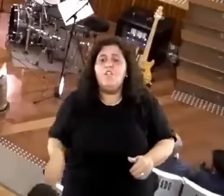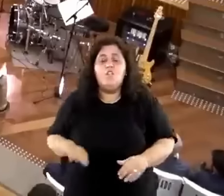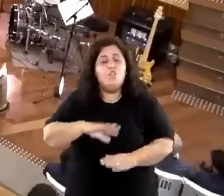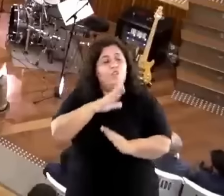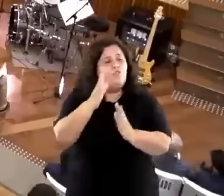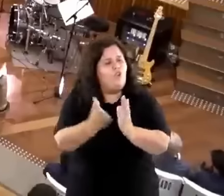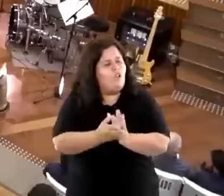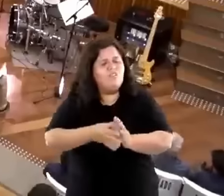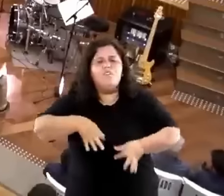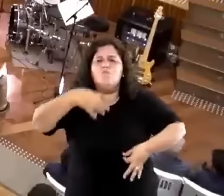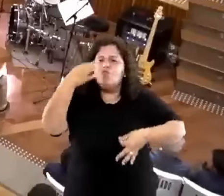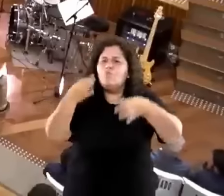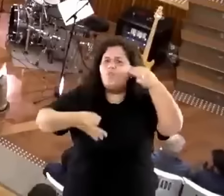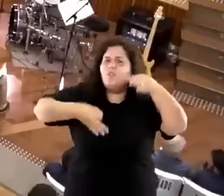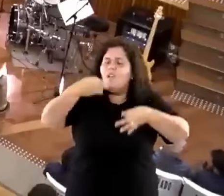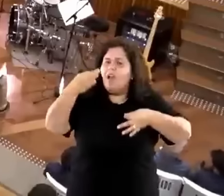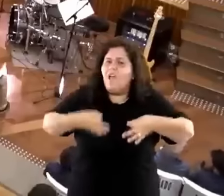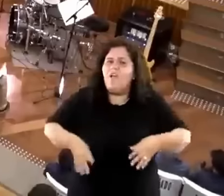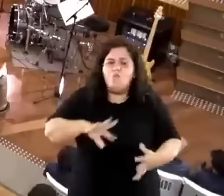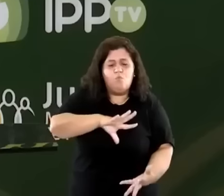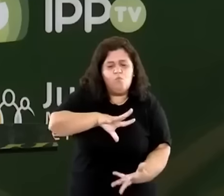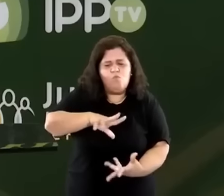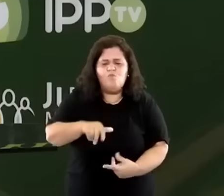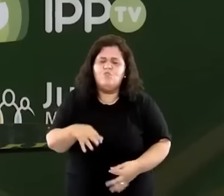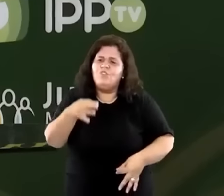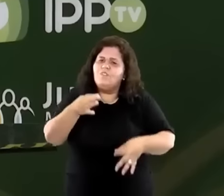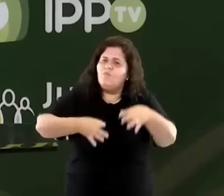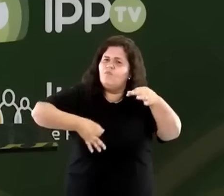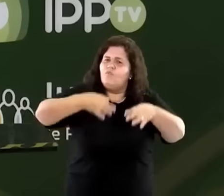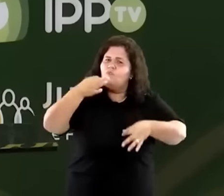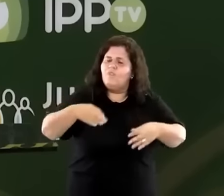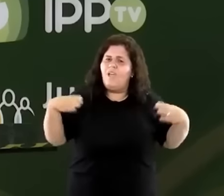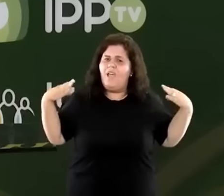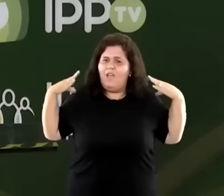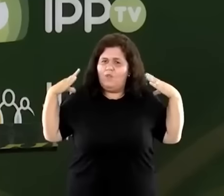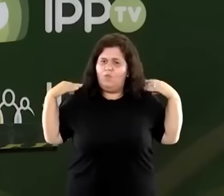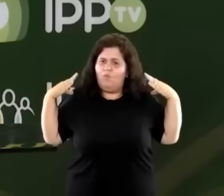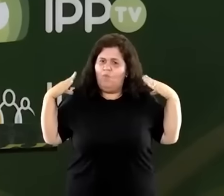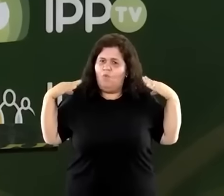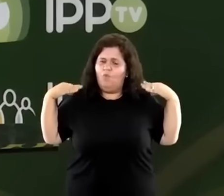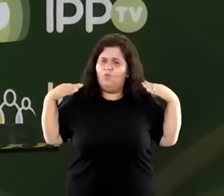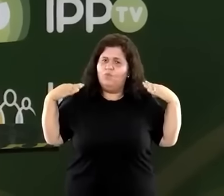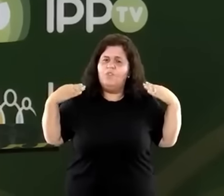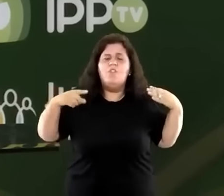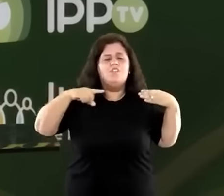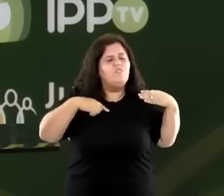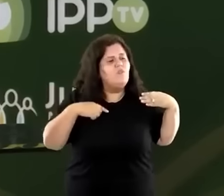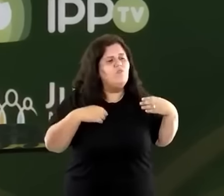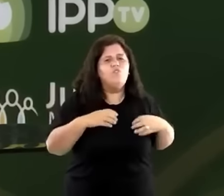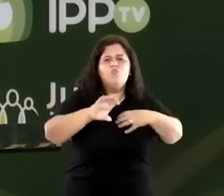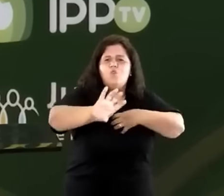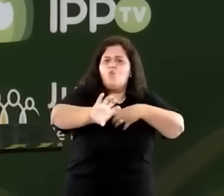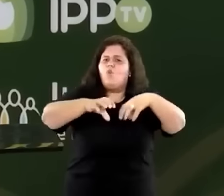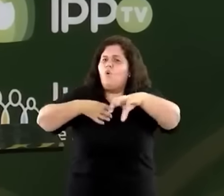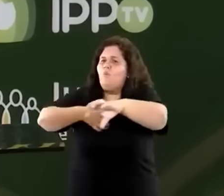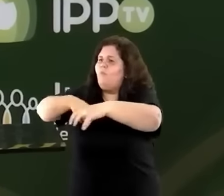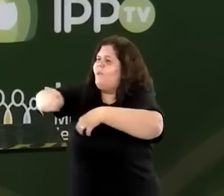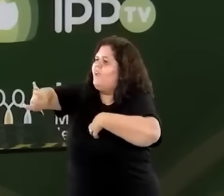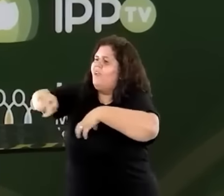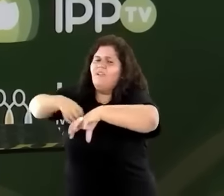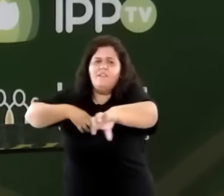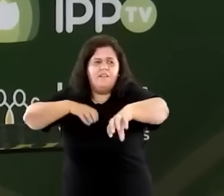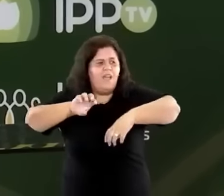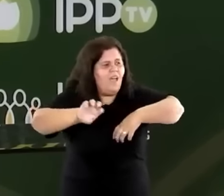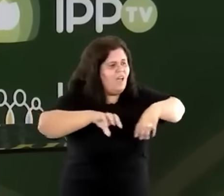Bíblia diz que nós vamos julgar os anjos a Bíblia diz que nós também cooperaremos com Deus no julgamento